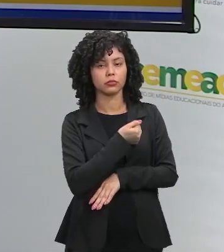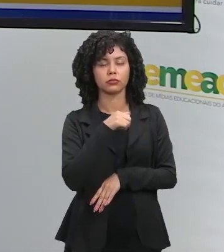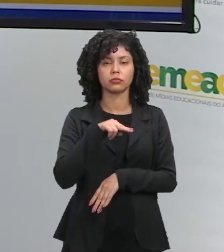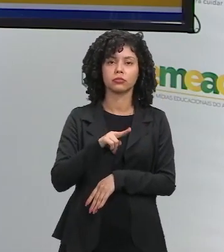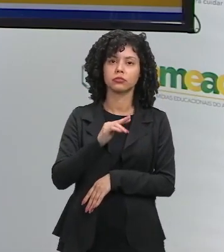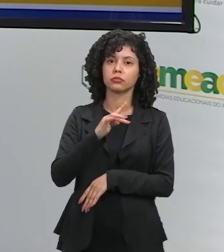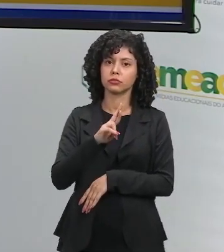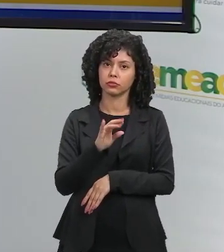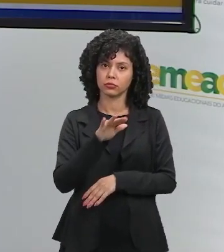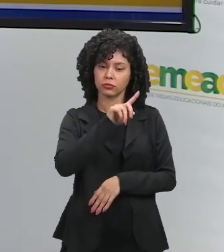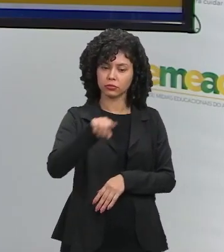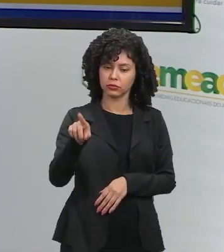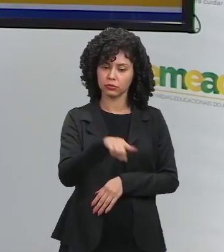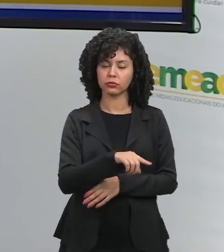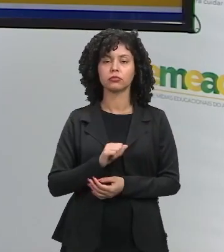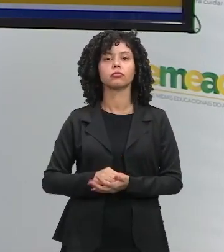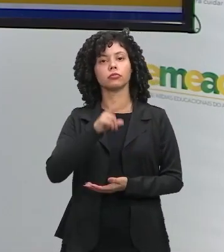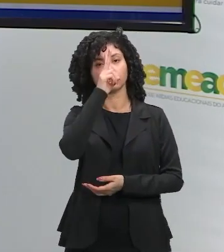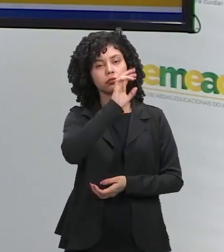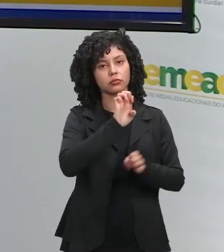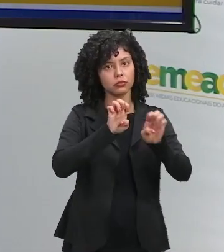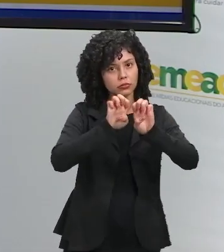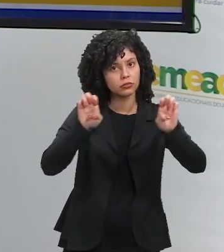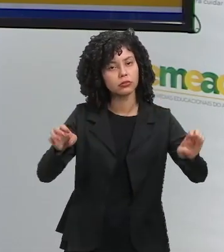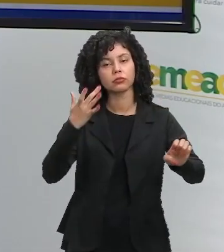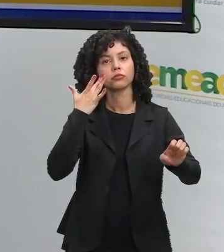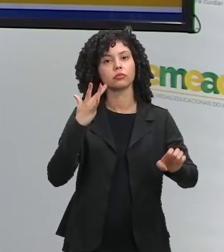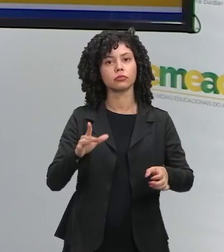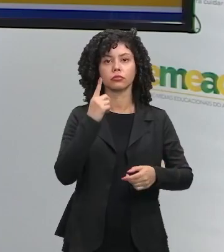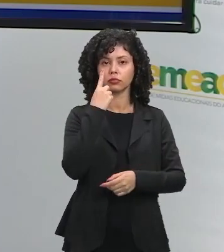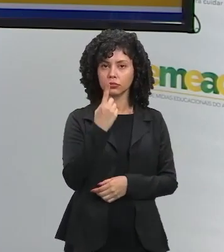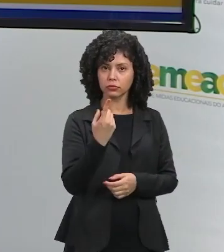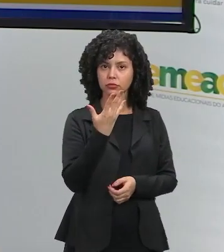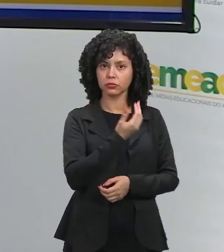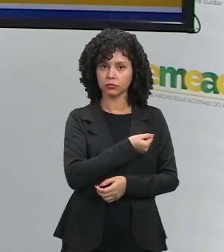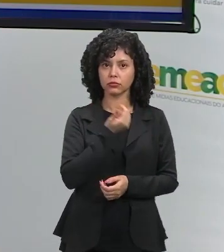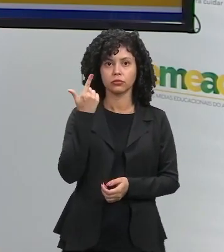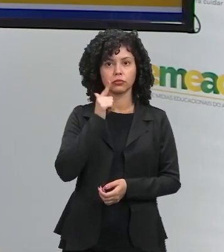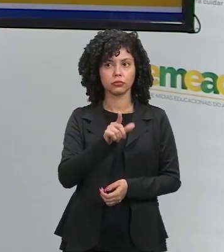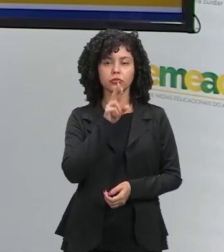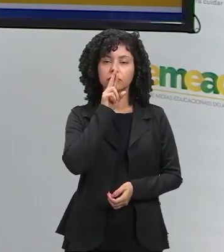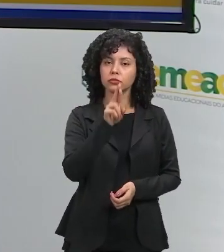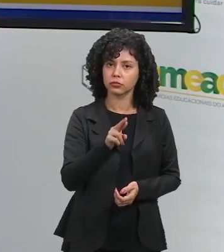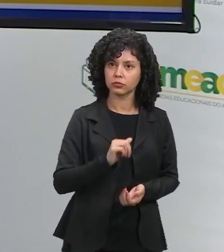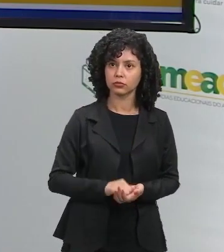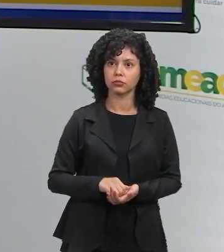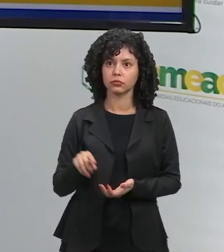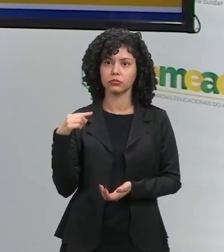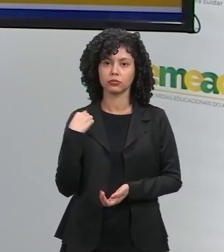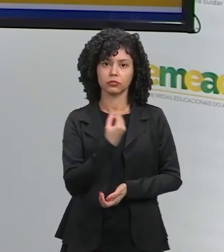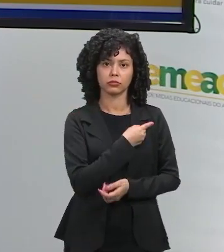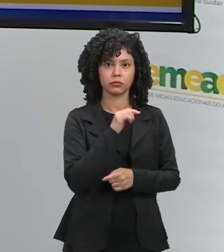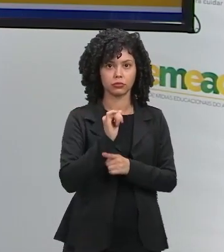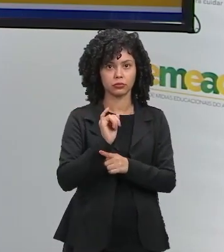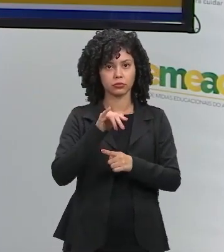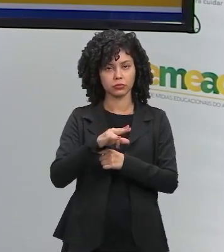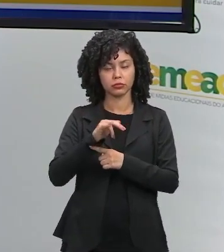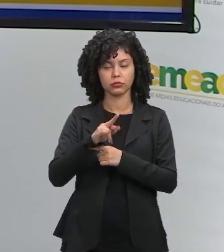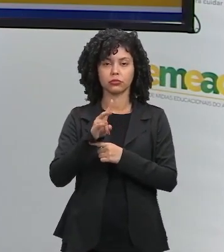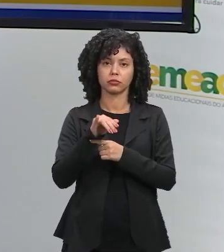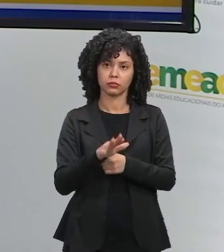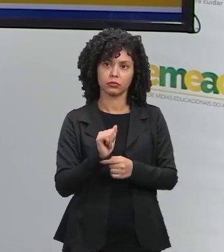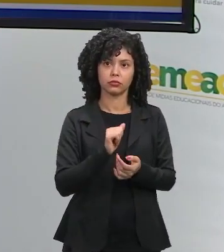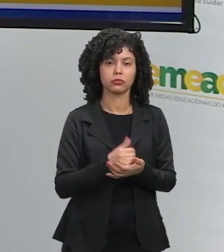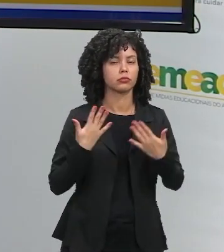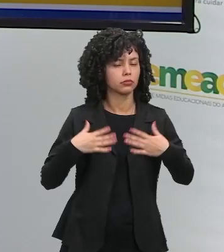nêutron. Mas lembra que numa equação, se você não souber apenas de um número, você consegue resolver, né? Que é a nossa incógnita. Então aí